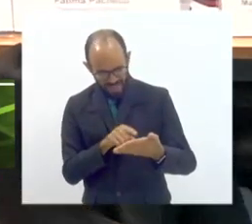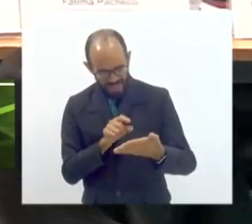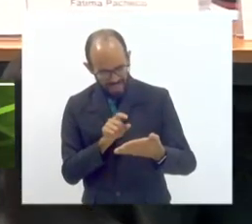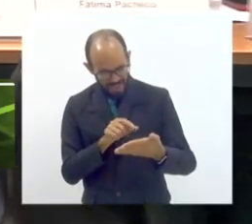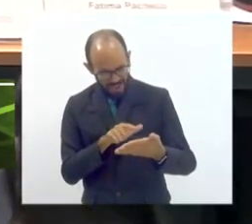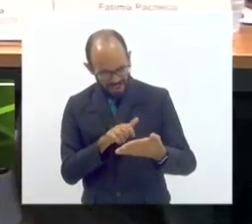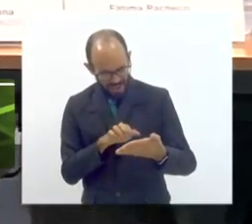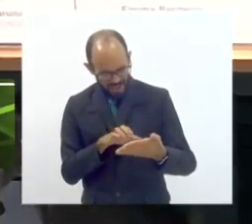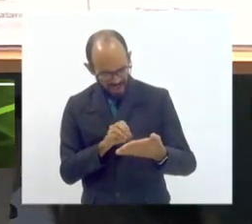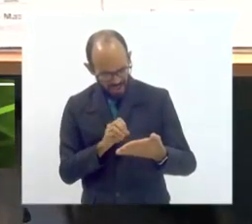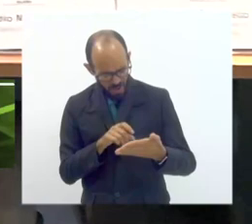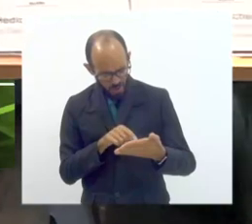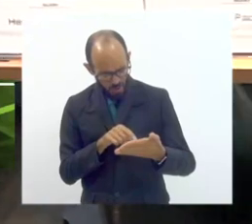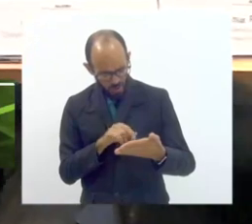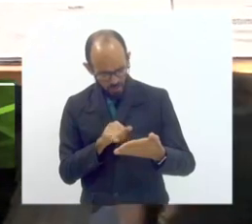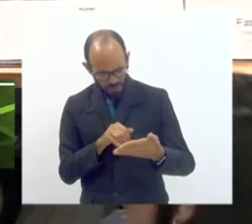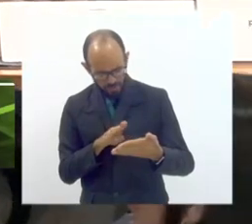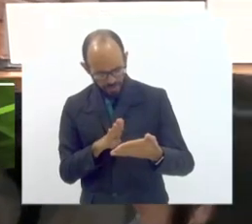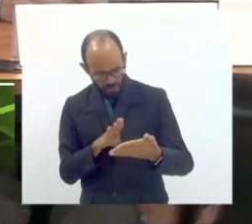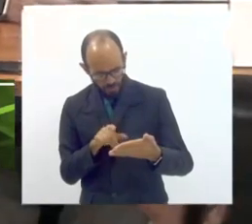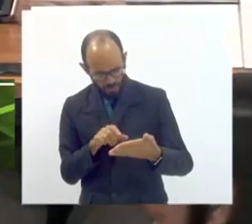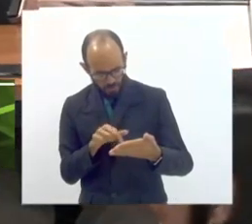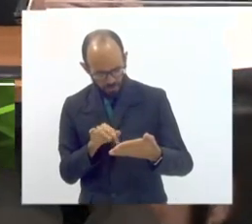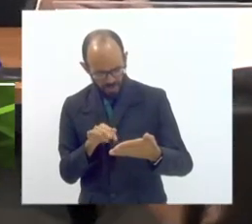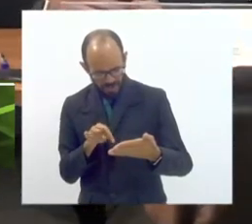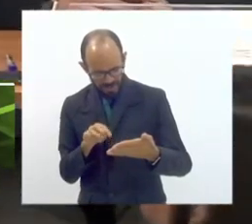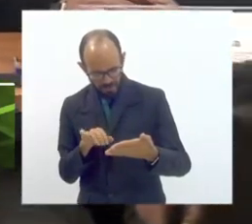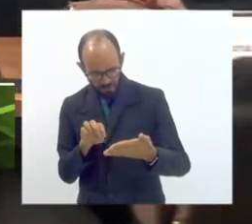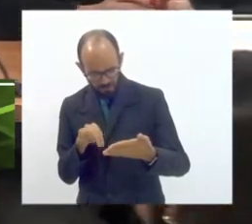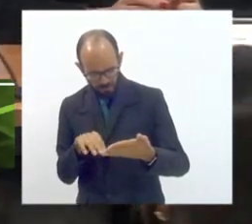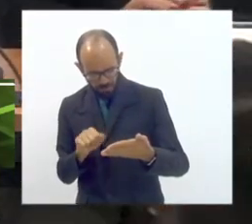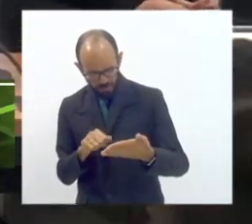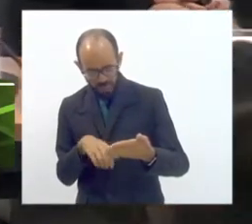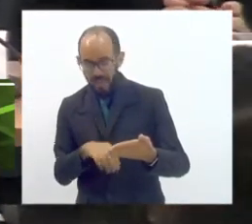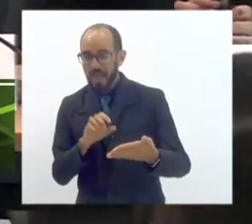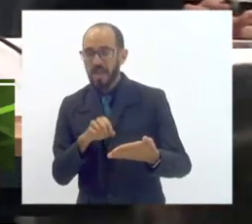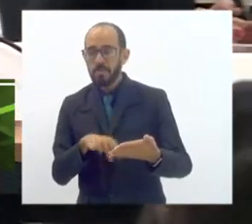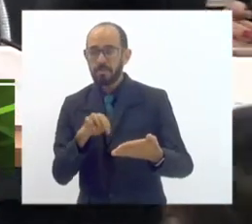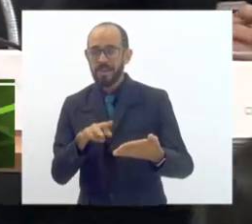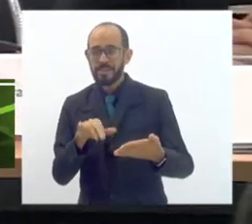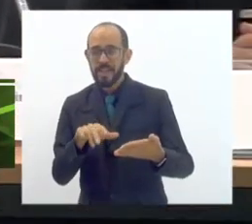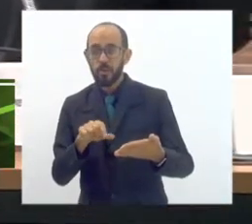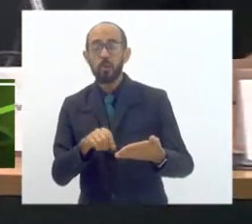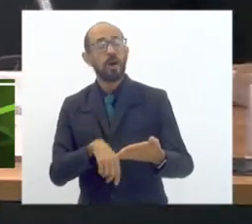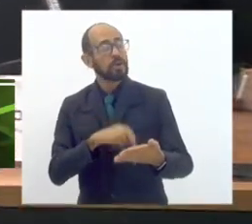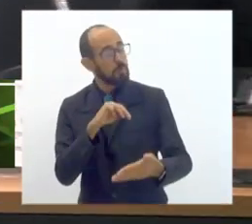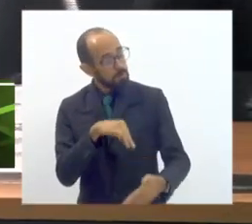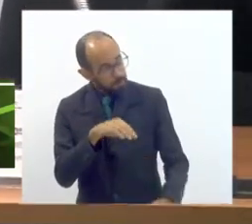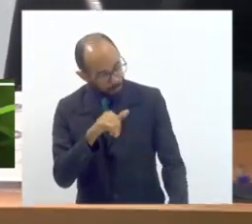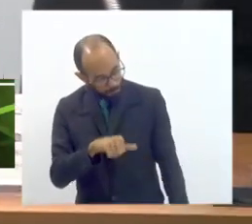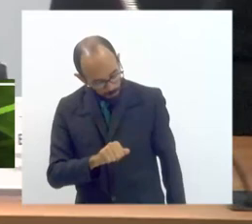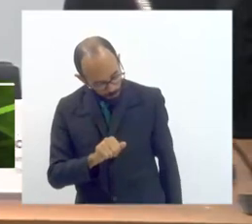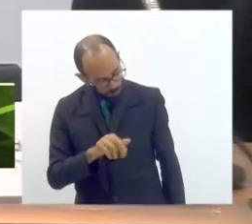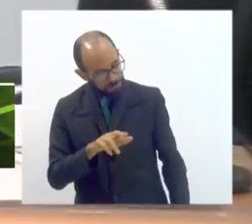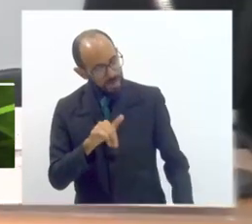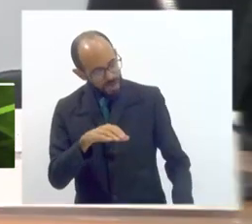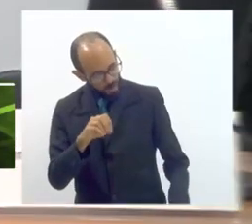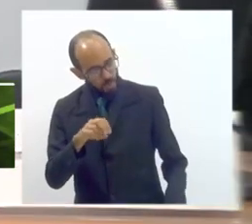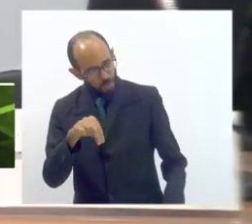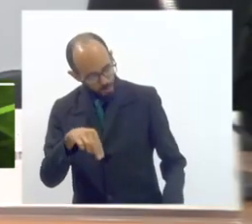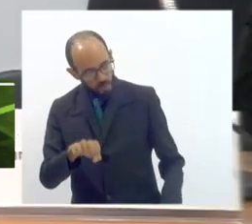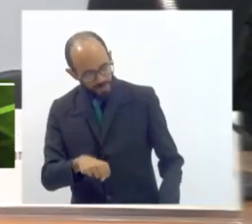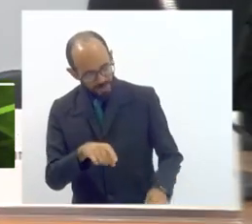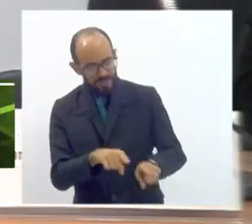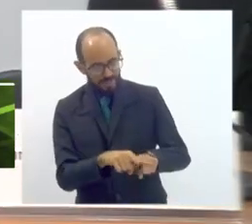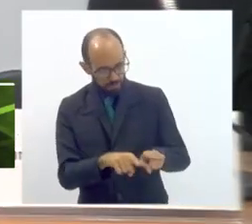Léo Silvestre, Jair Bittencourt, Fátima, do Emater, Marcelo e o presidente Marconi. Eu não podia deixar de falar de Marconi. Okay. Tá,